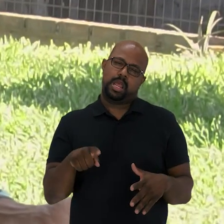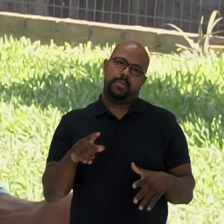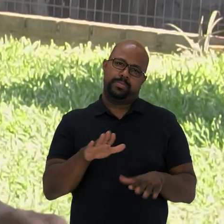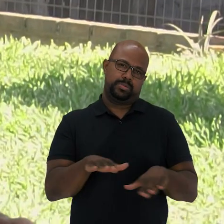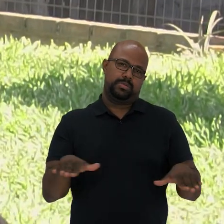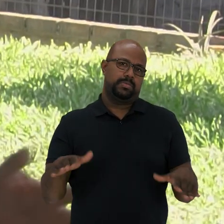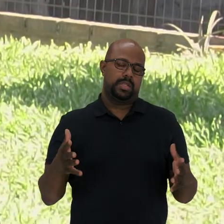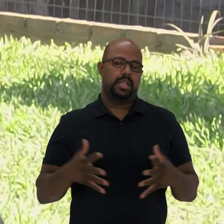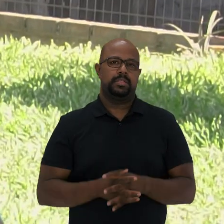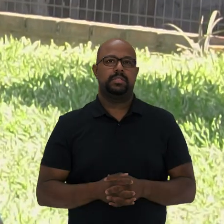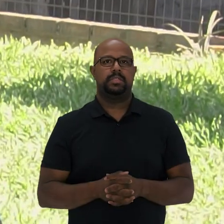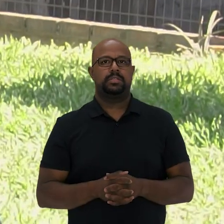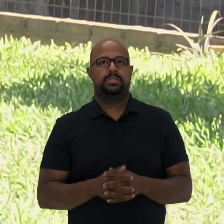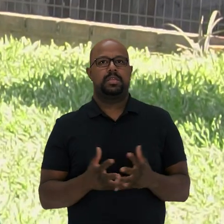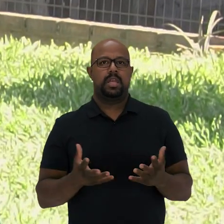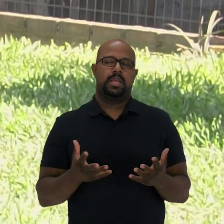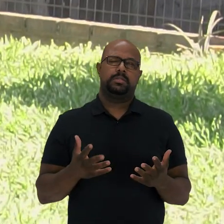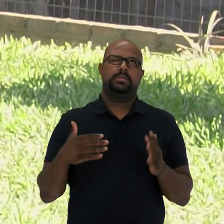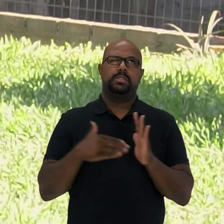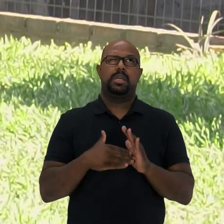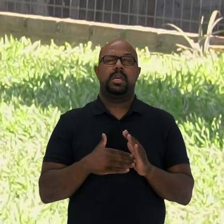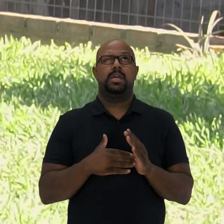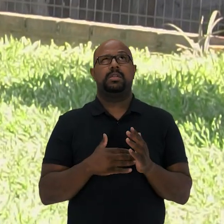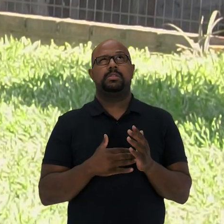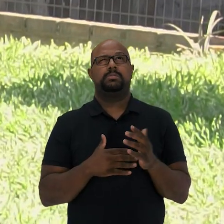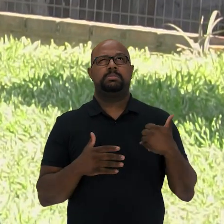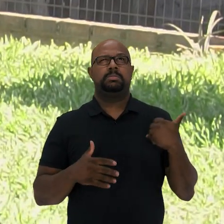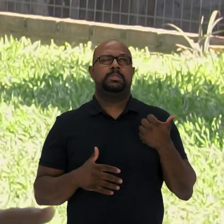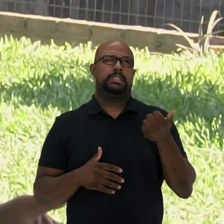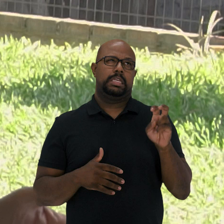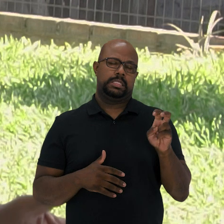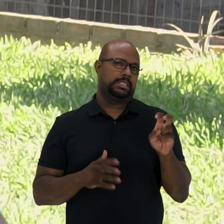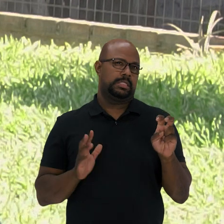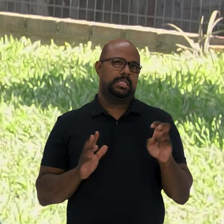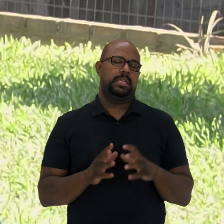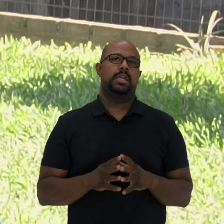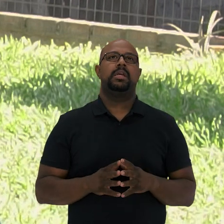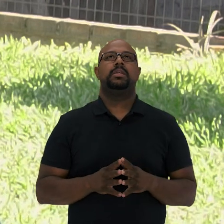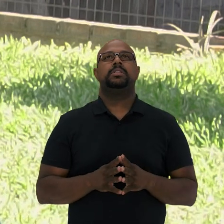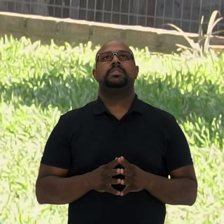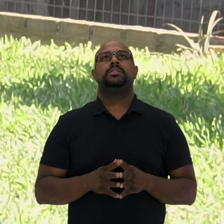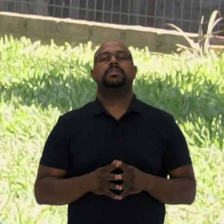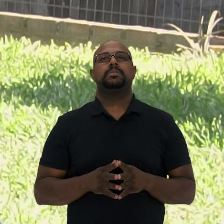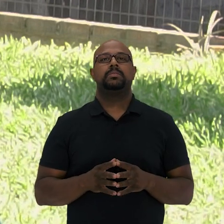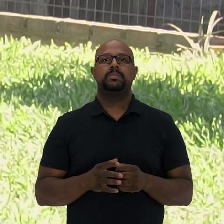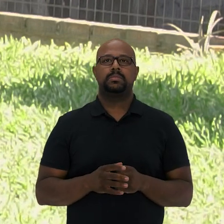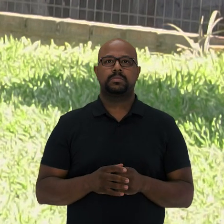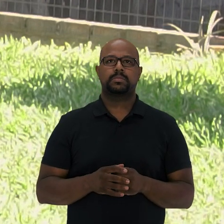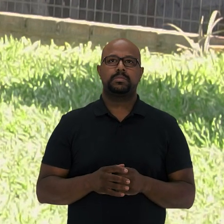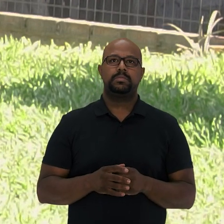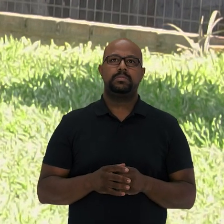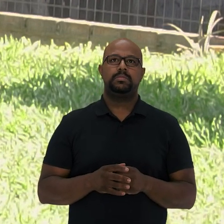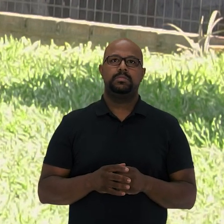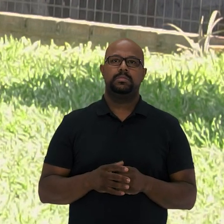Para os pequenos. Pequenos foram dizer até aos 15 anos, né? E na